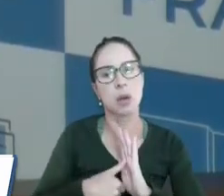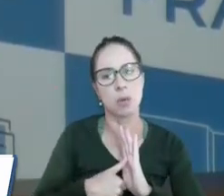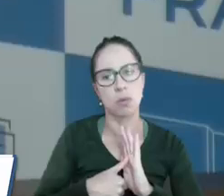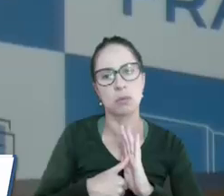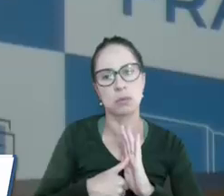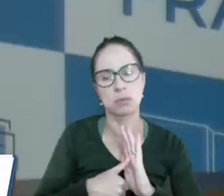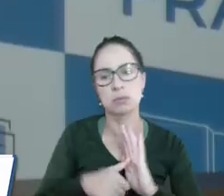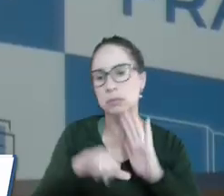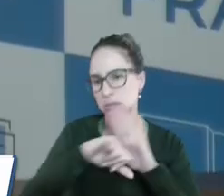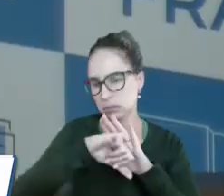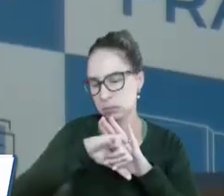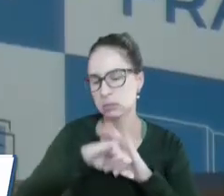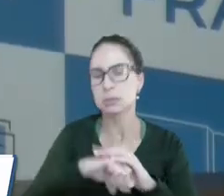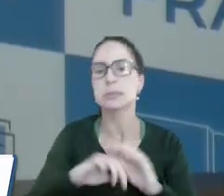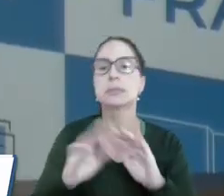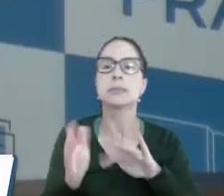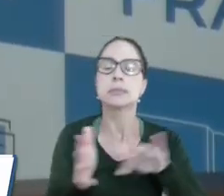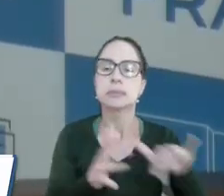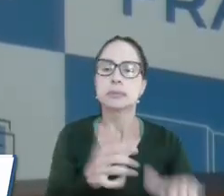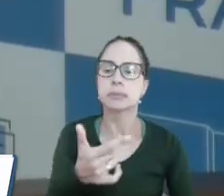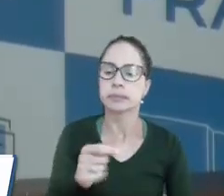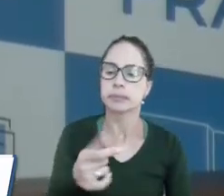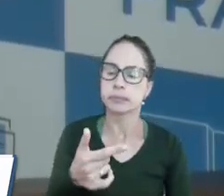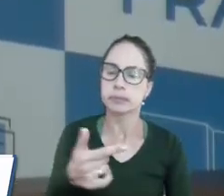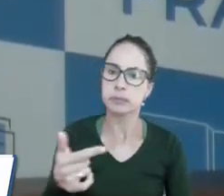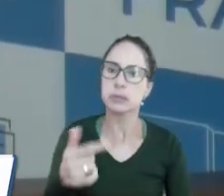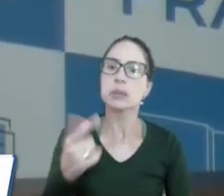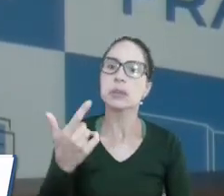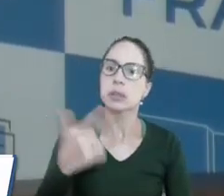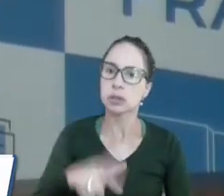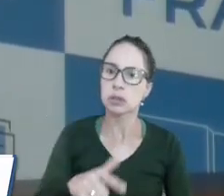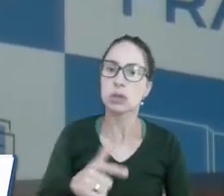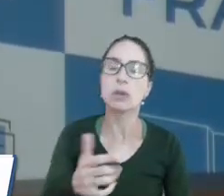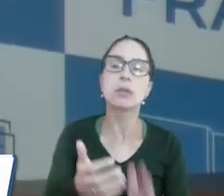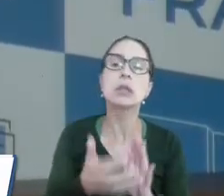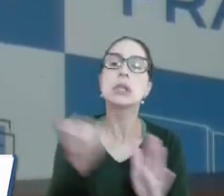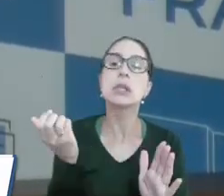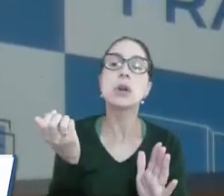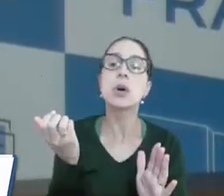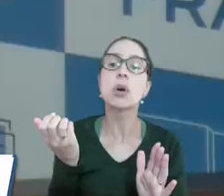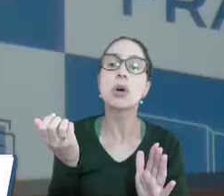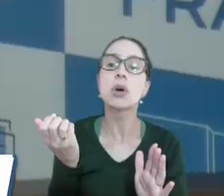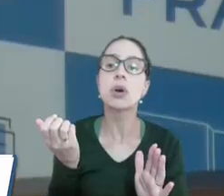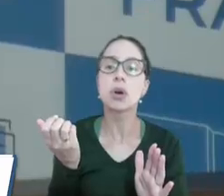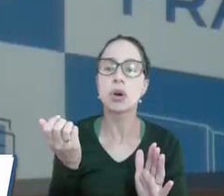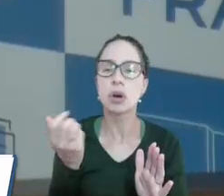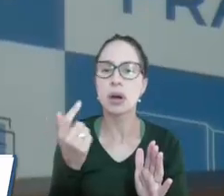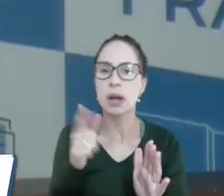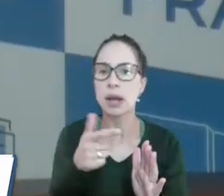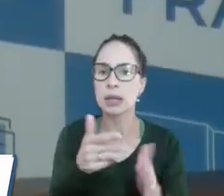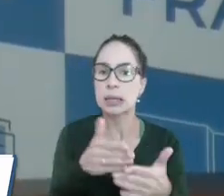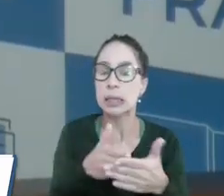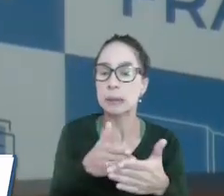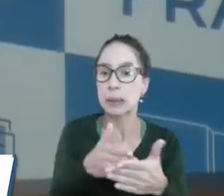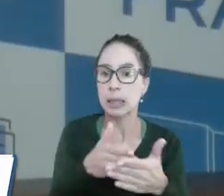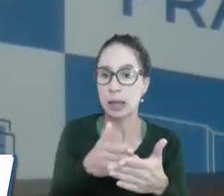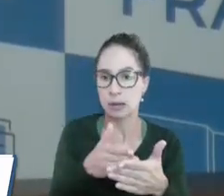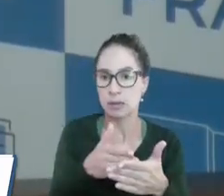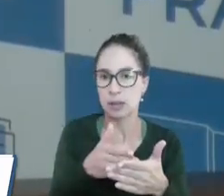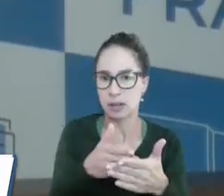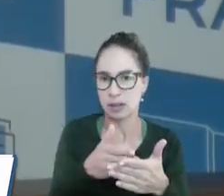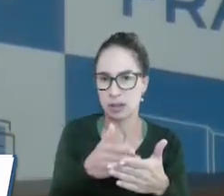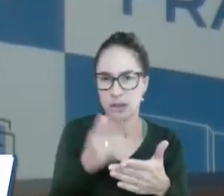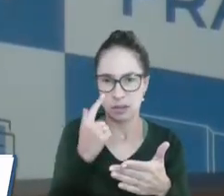Depois em 2022, que tiraram essa cobertura, que tinha, essa trava que tinha para impedir. Vocês podem dar um